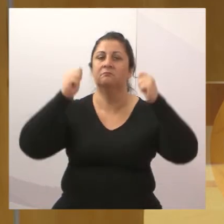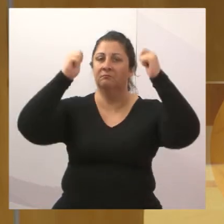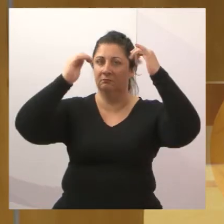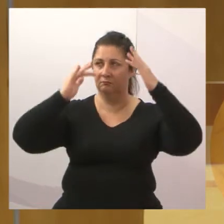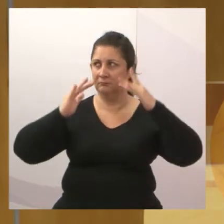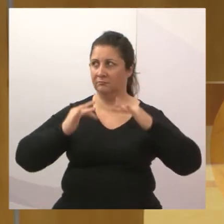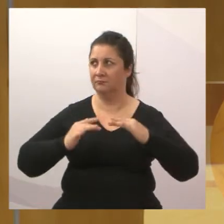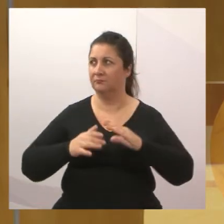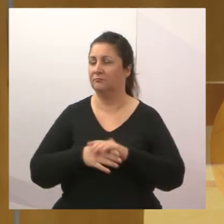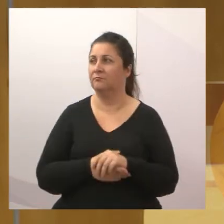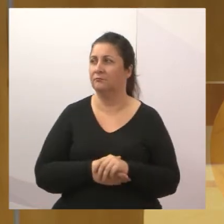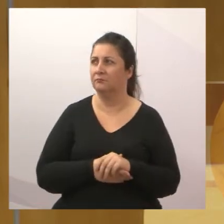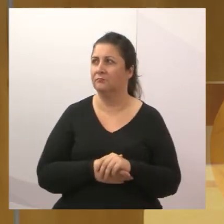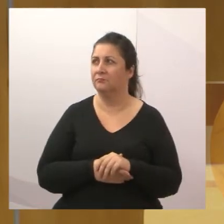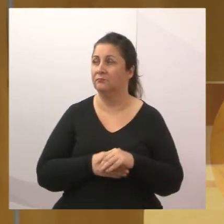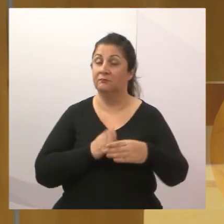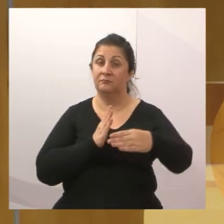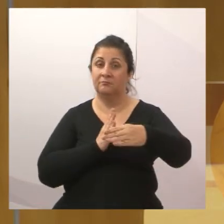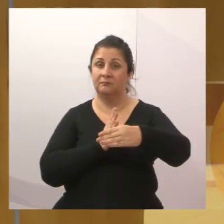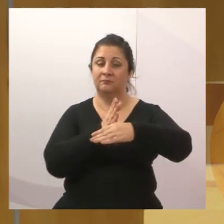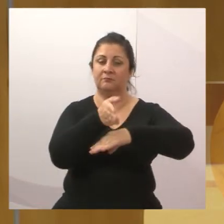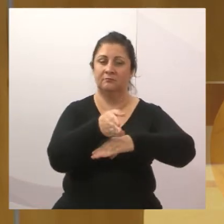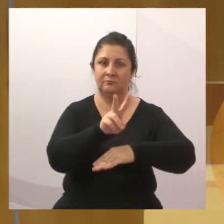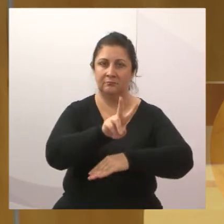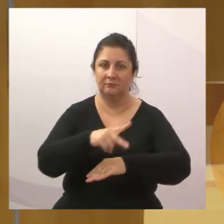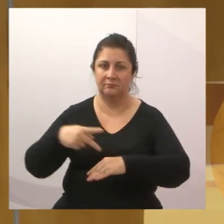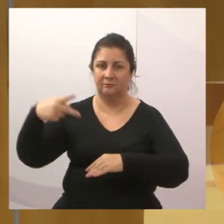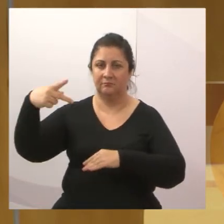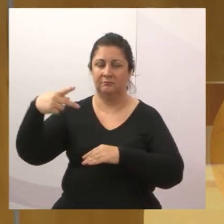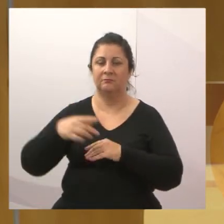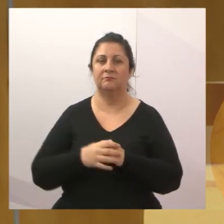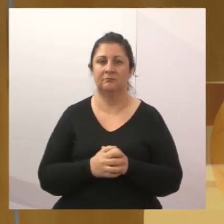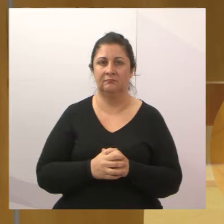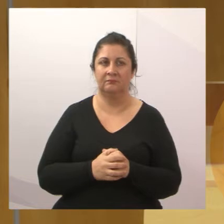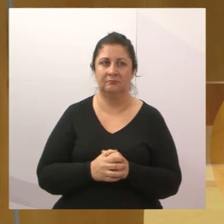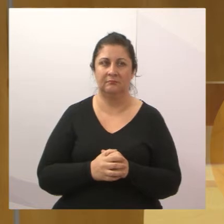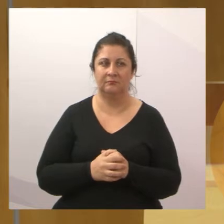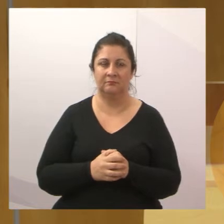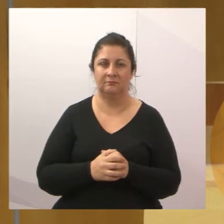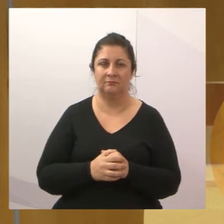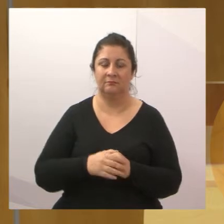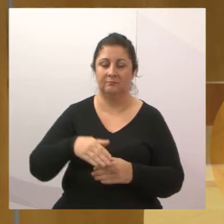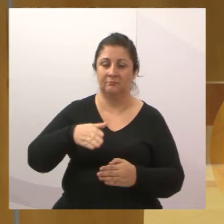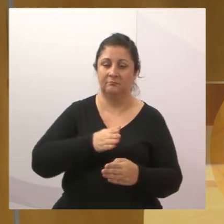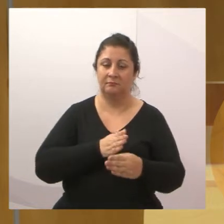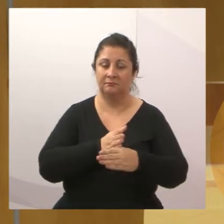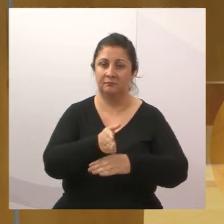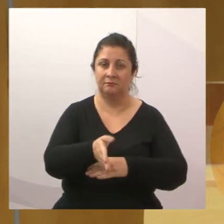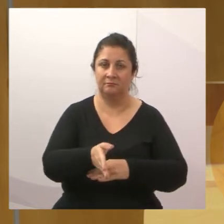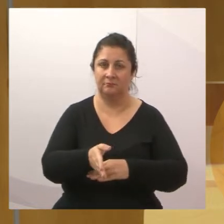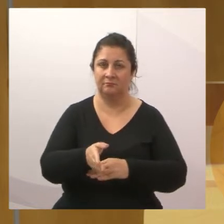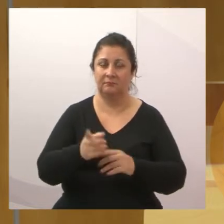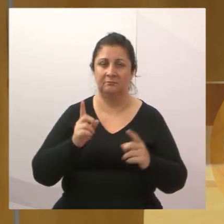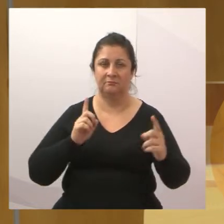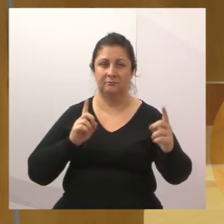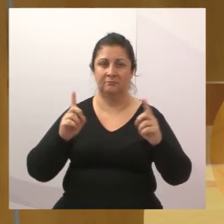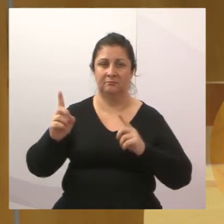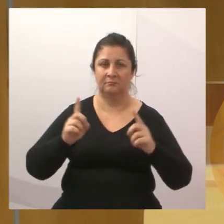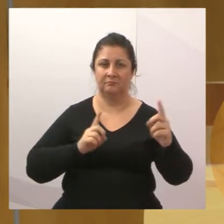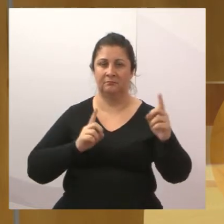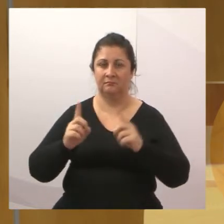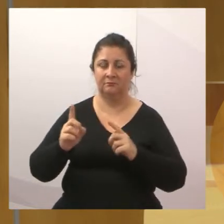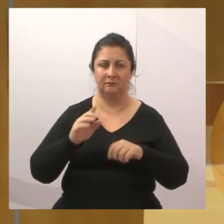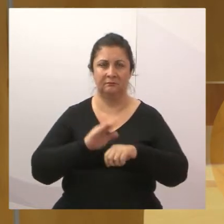abençoada. É o portal do Vale do Paraíba. Ela é perpassada pelas rodovias